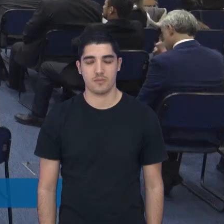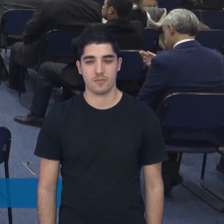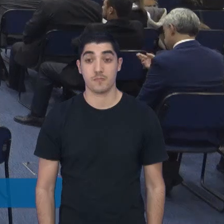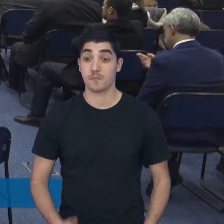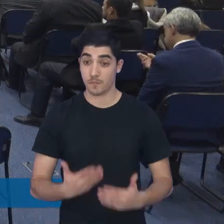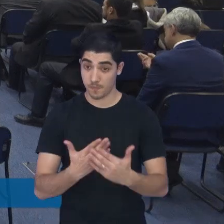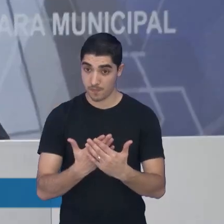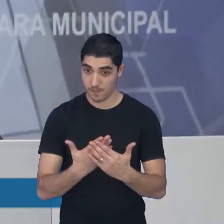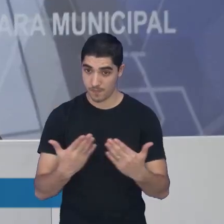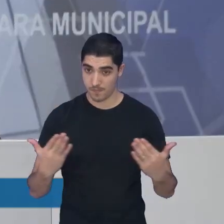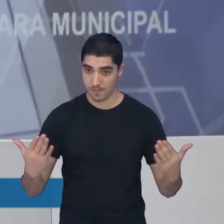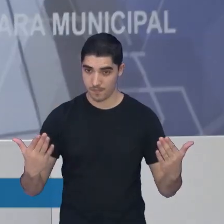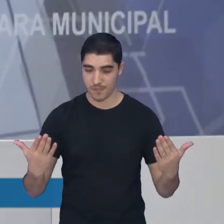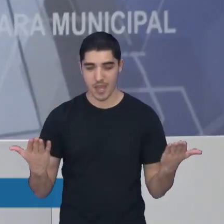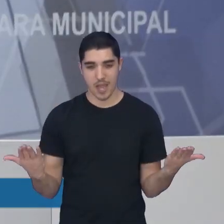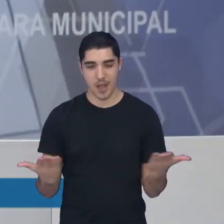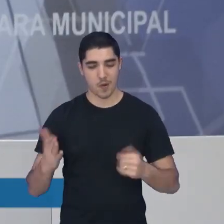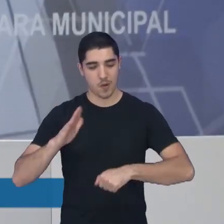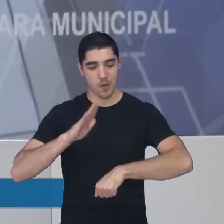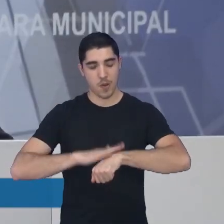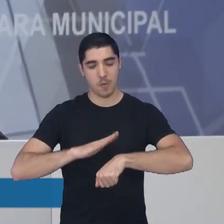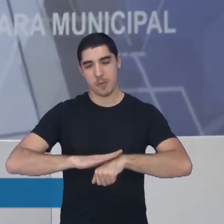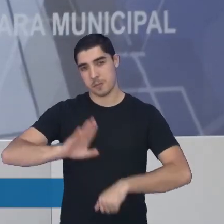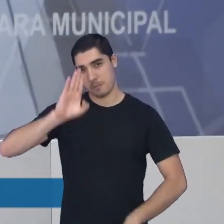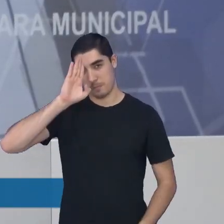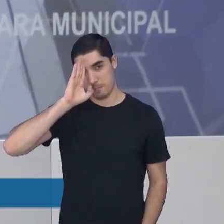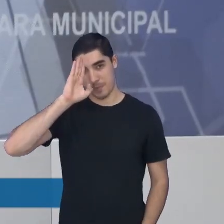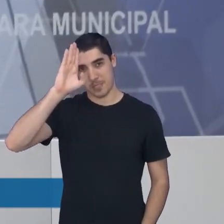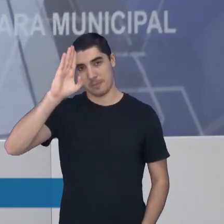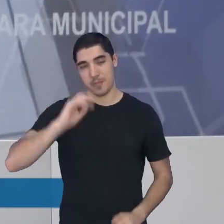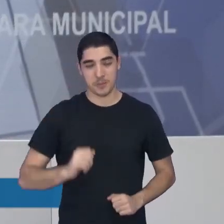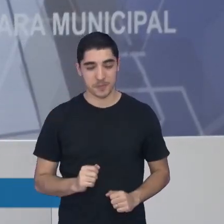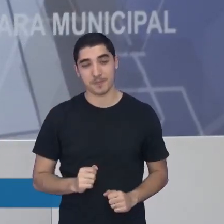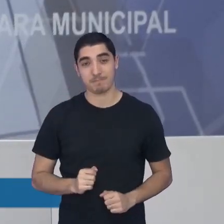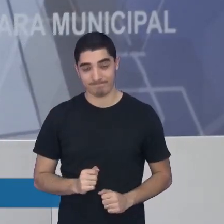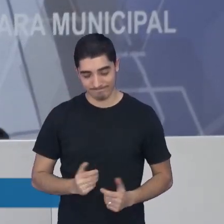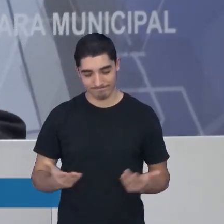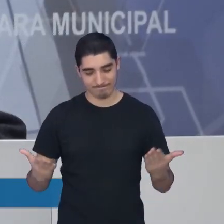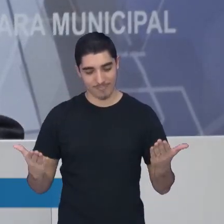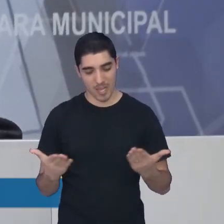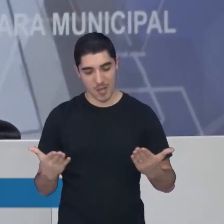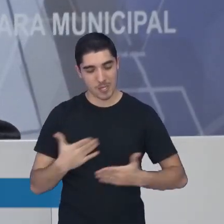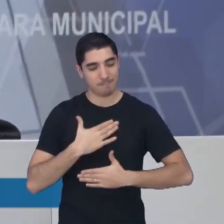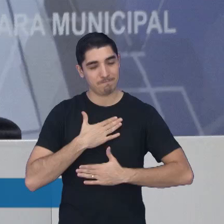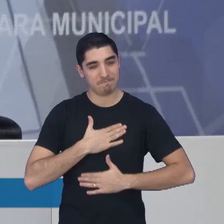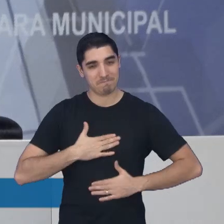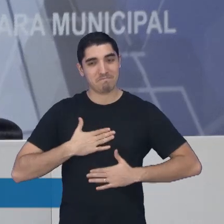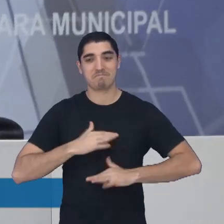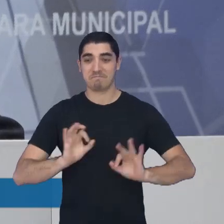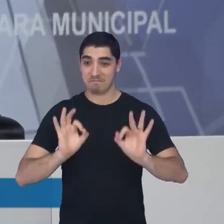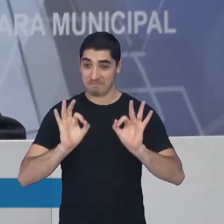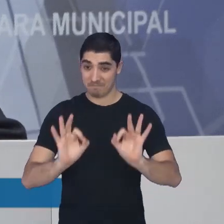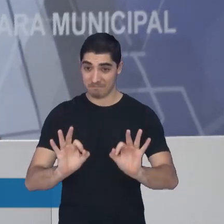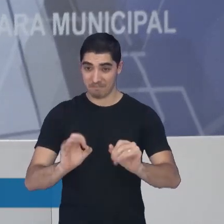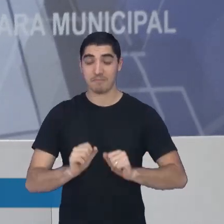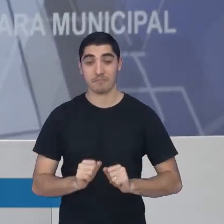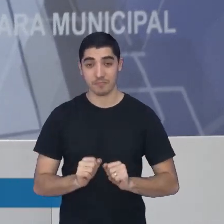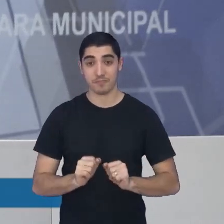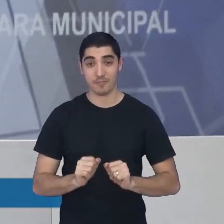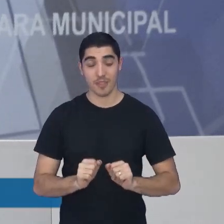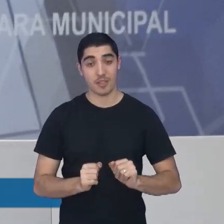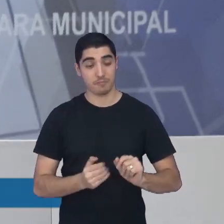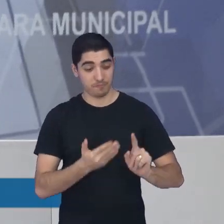Senhoras e senhores, chegamos ao ápice deste evento. É com grande prazer que, nesse instante, passaremos às mãos